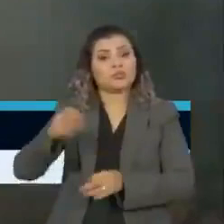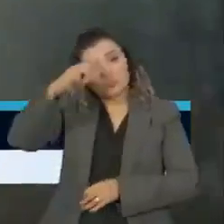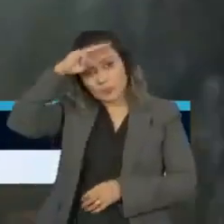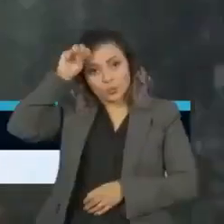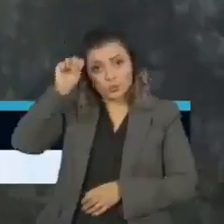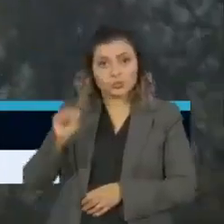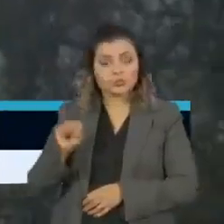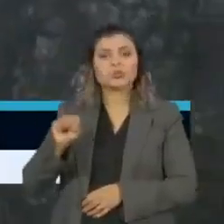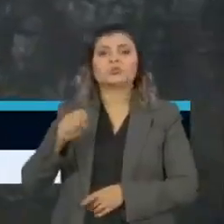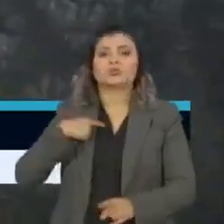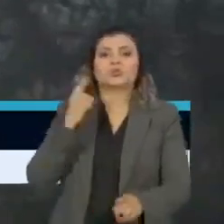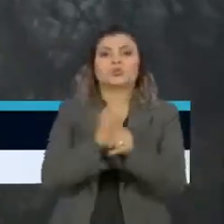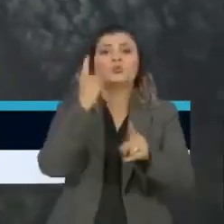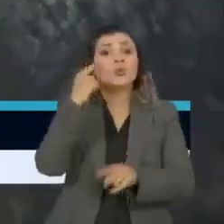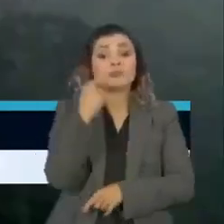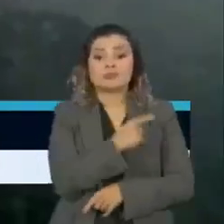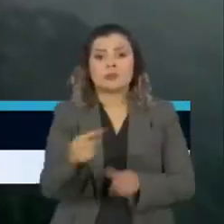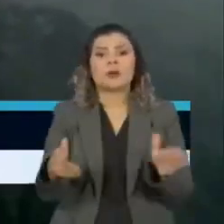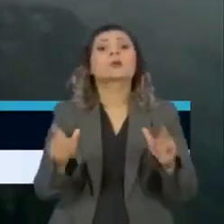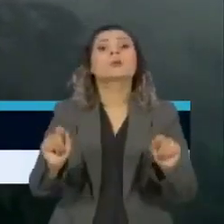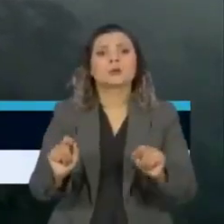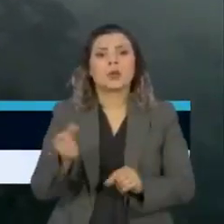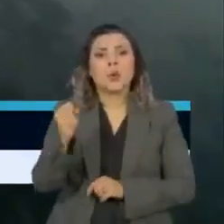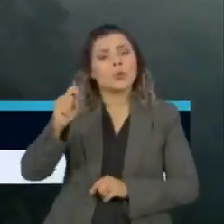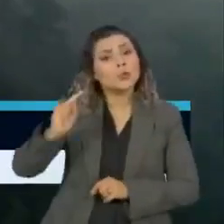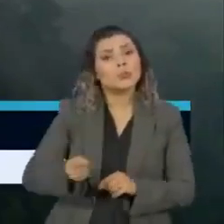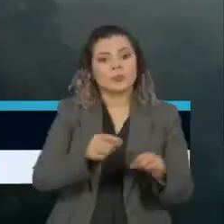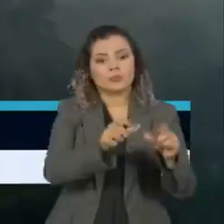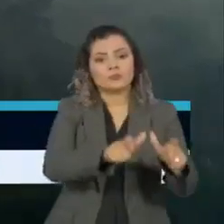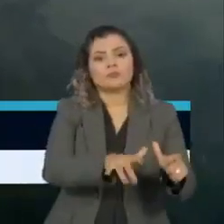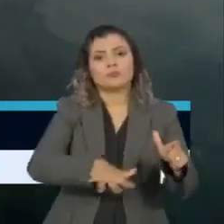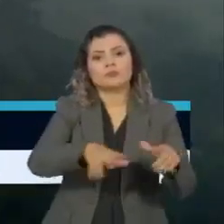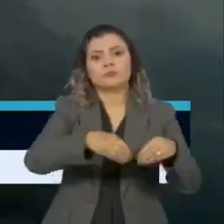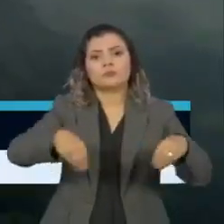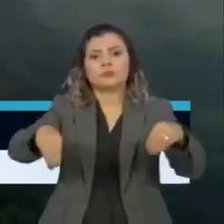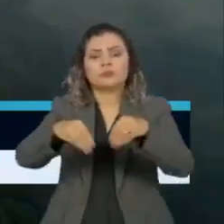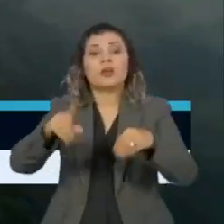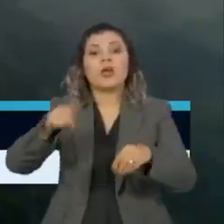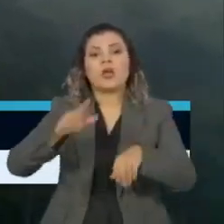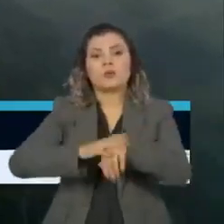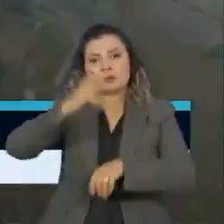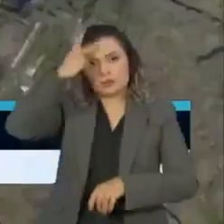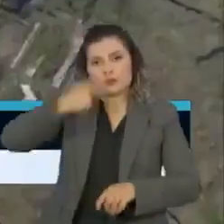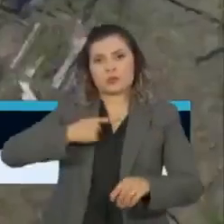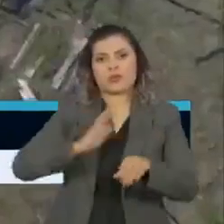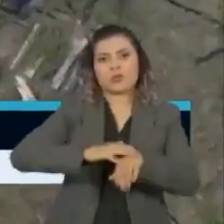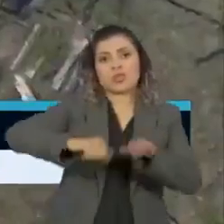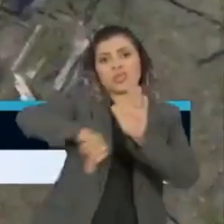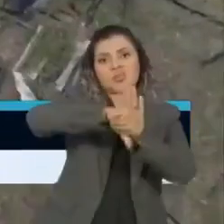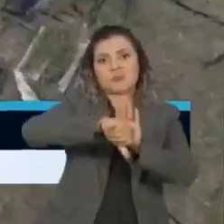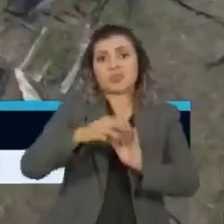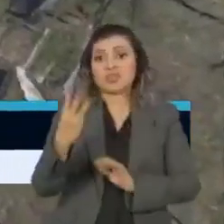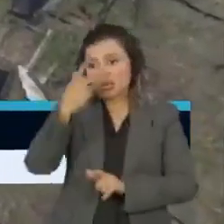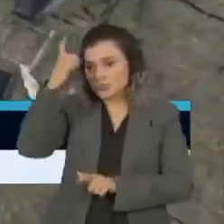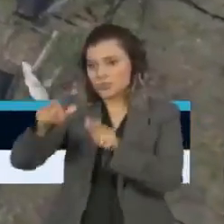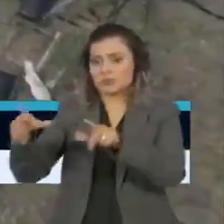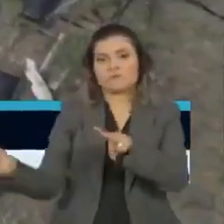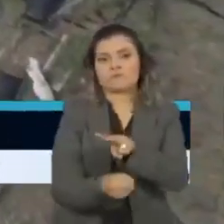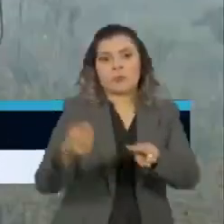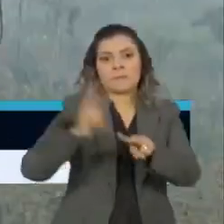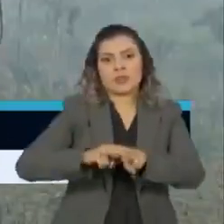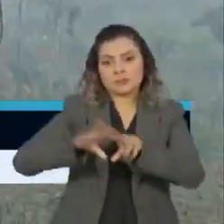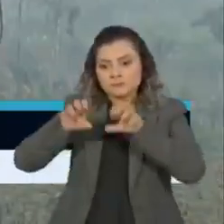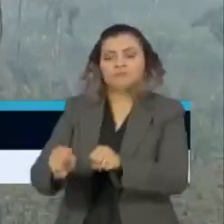Sul identificaram essa semana que 8 mil hectares foram queimados de forma criminosa. 3 pessoas foram presas